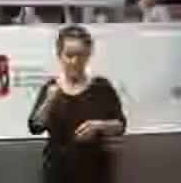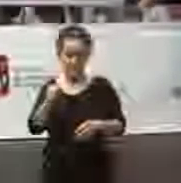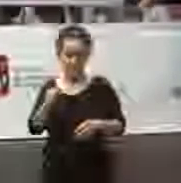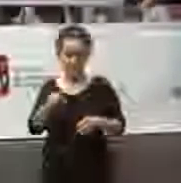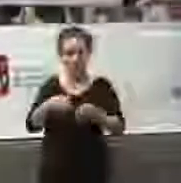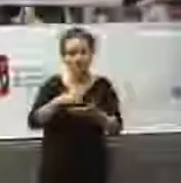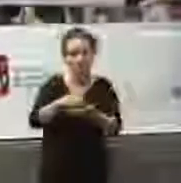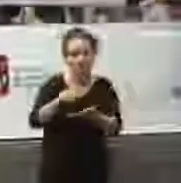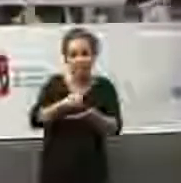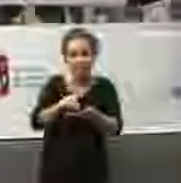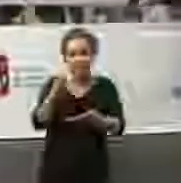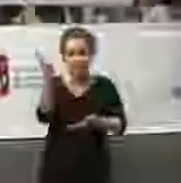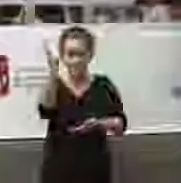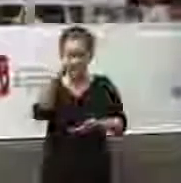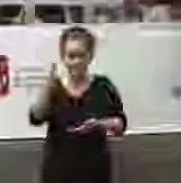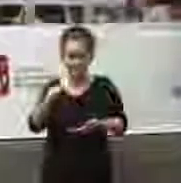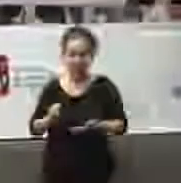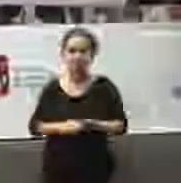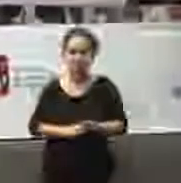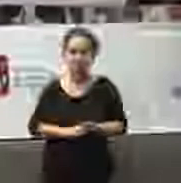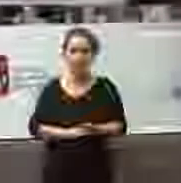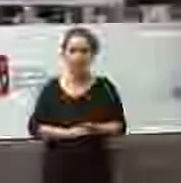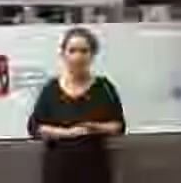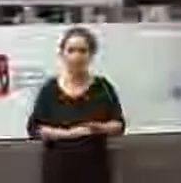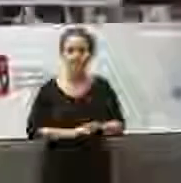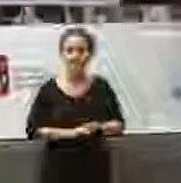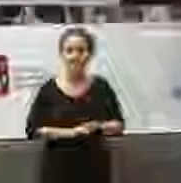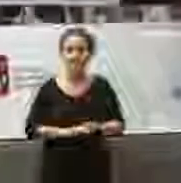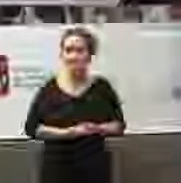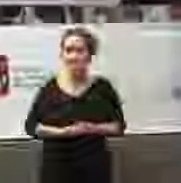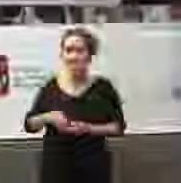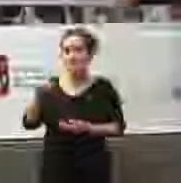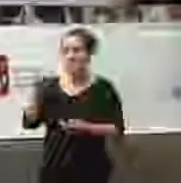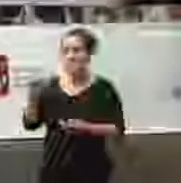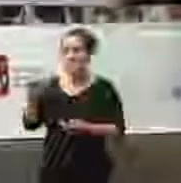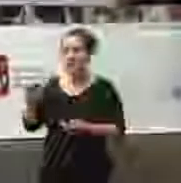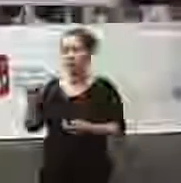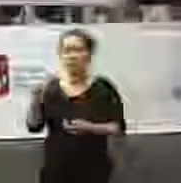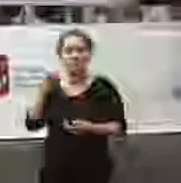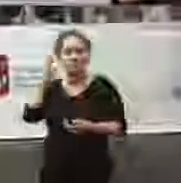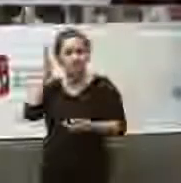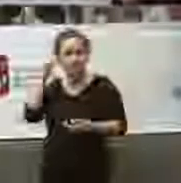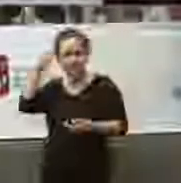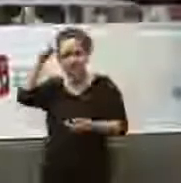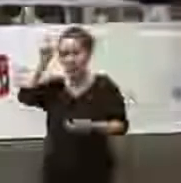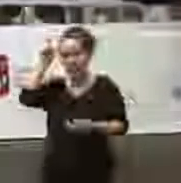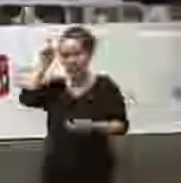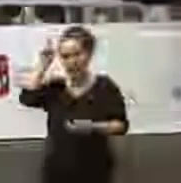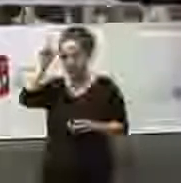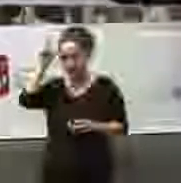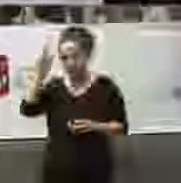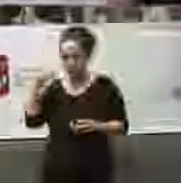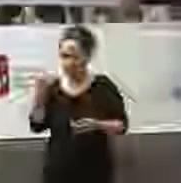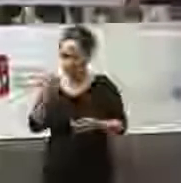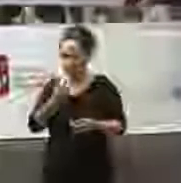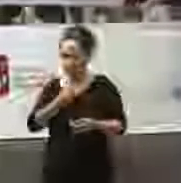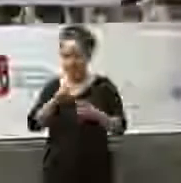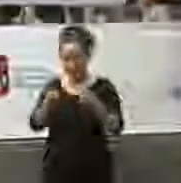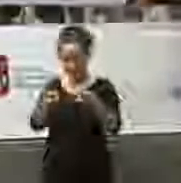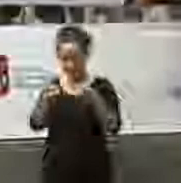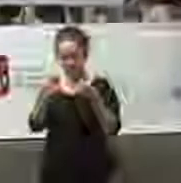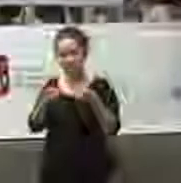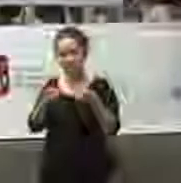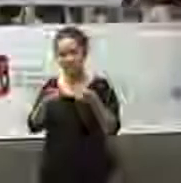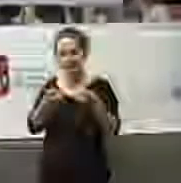saúde no brasil e na assembléia que foi feita ontem nós reparamos